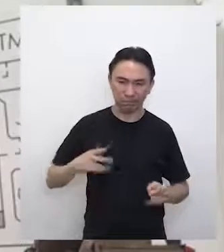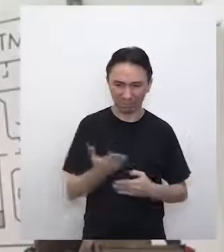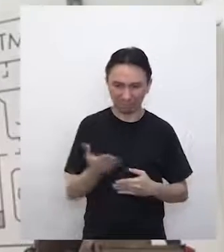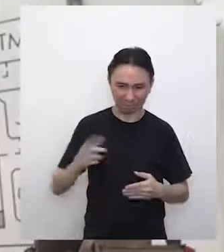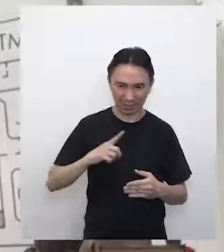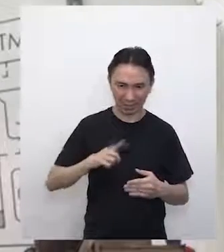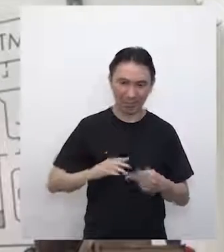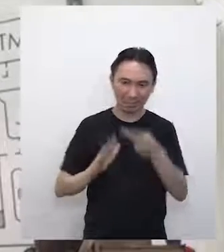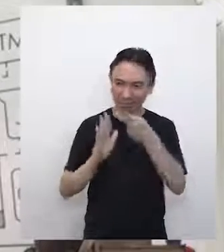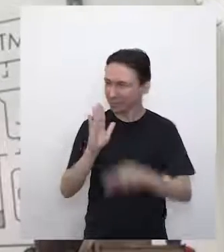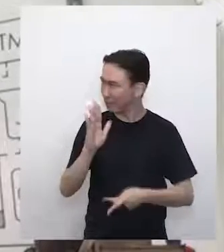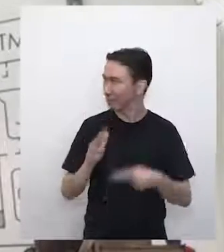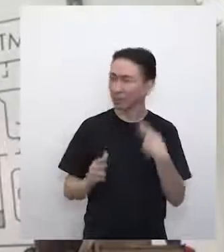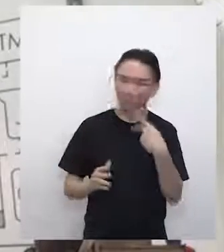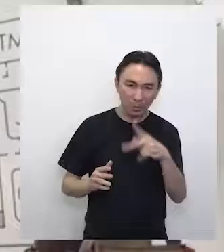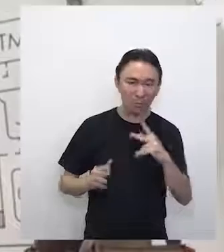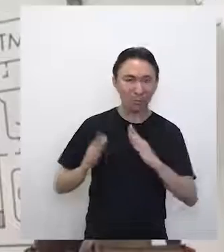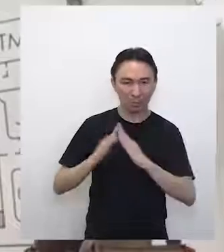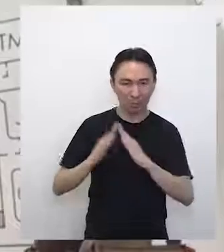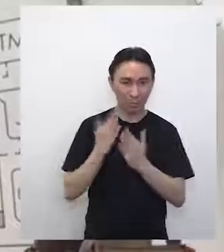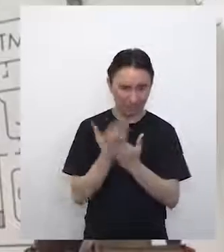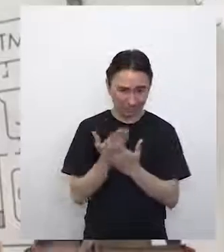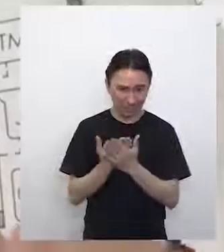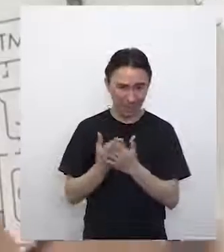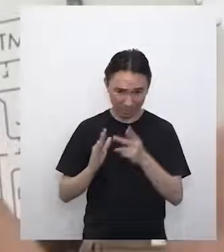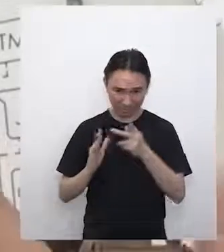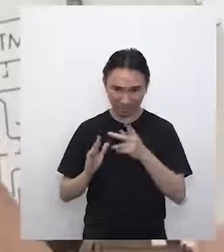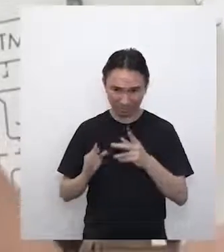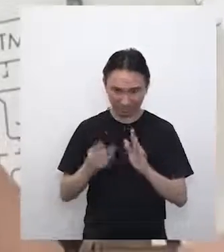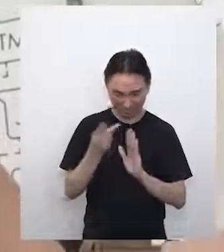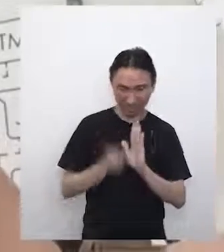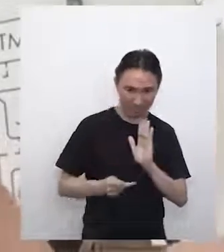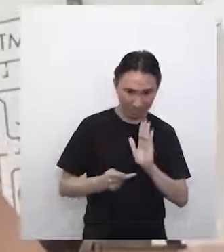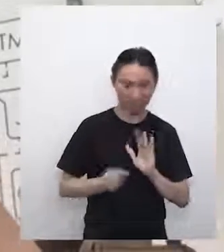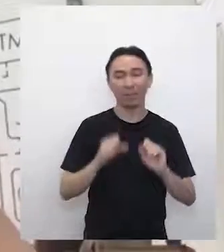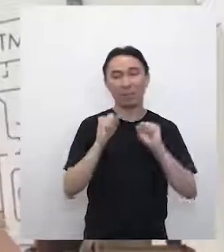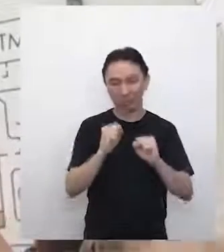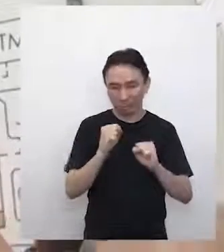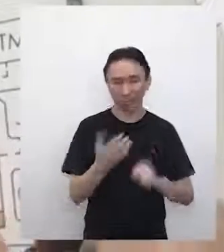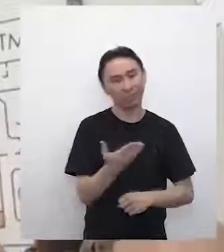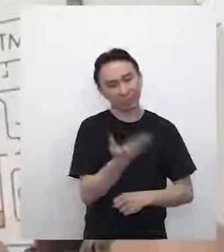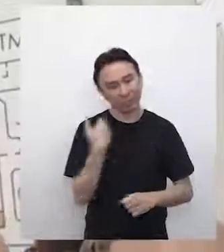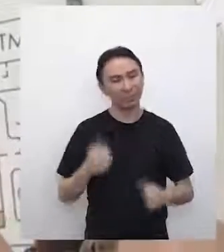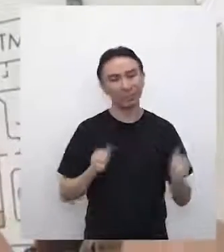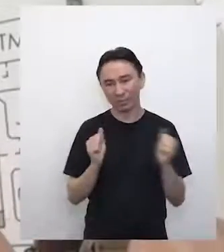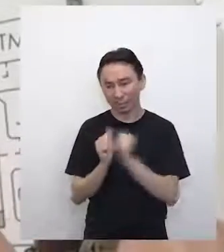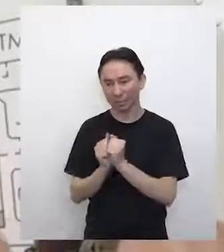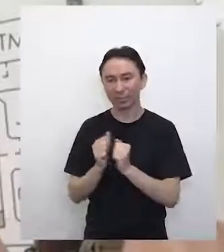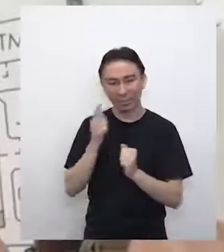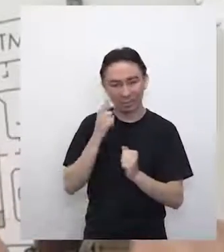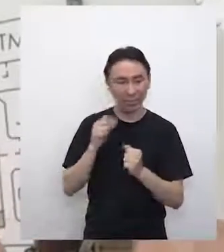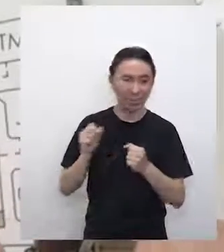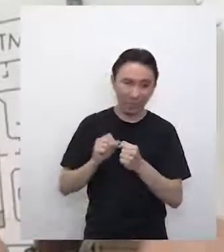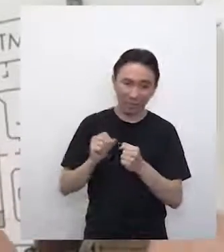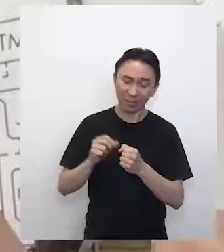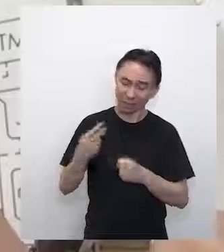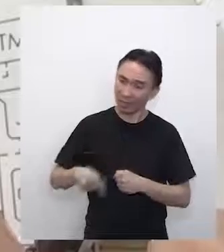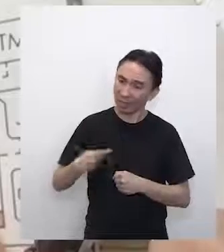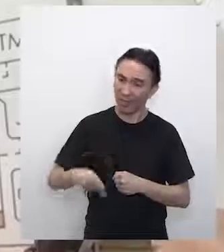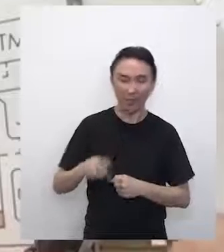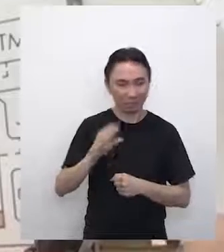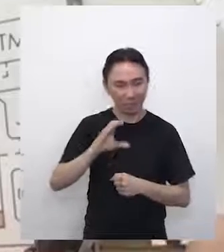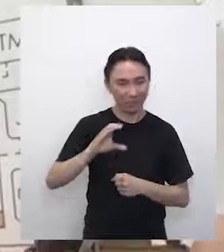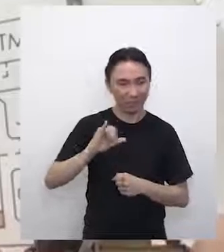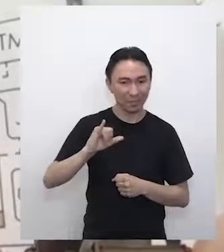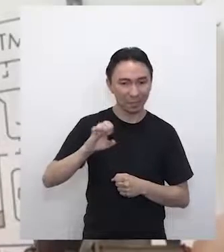projetinho aí na escola de vocês com robótica, alguma coisa assim, vocês podem vir aqui no CIEB para desenvolver esse projeto que